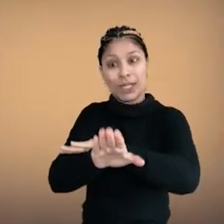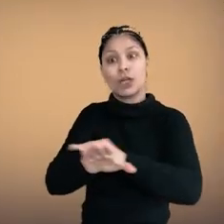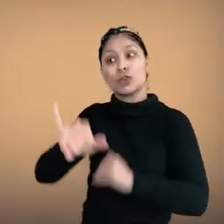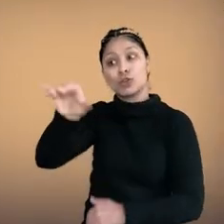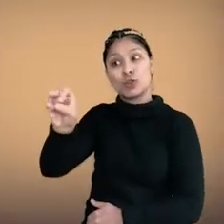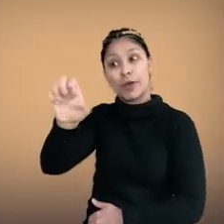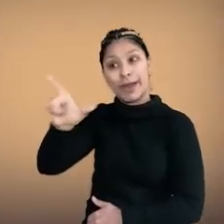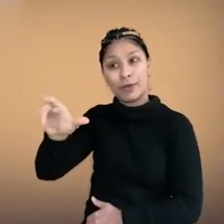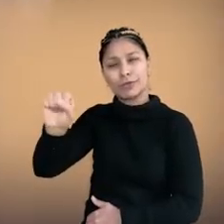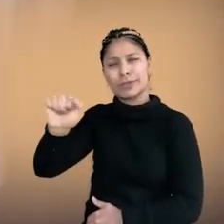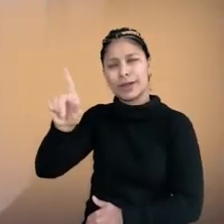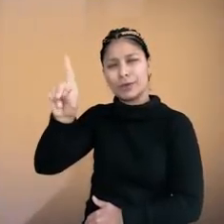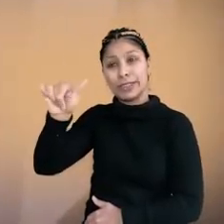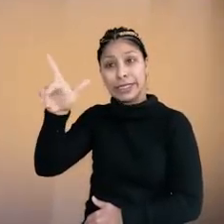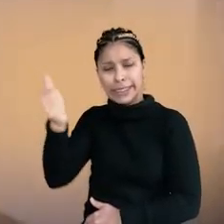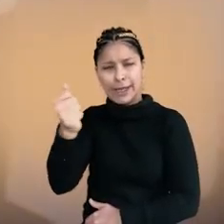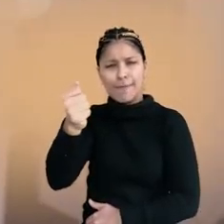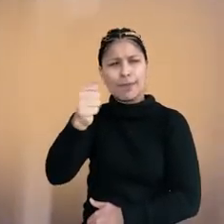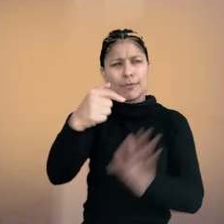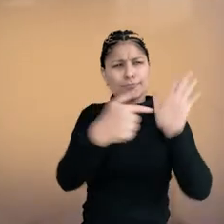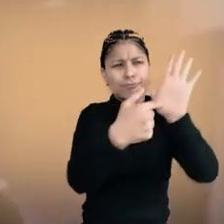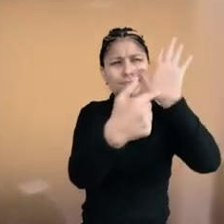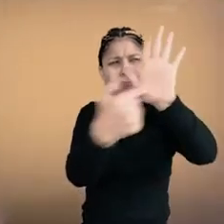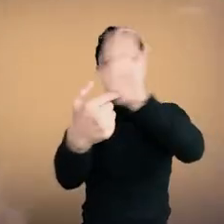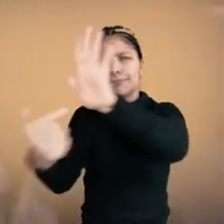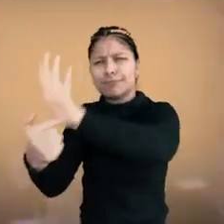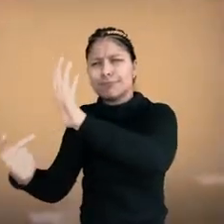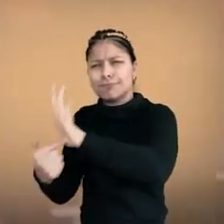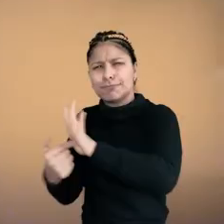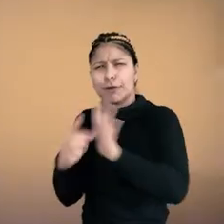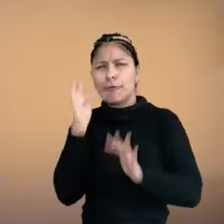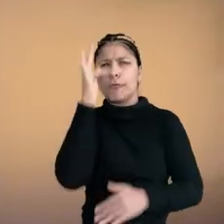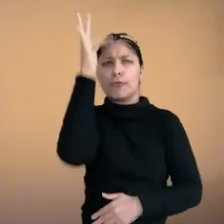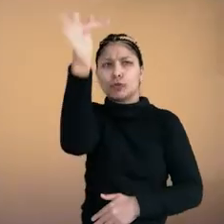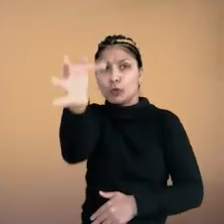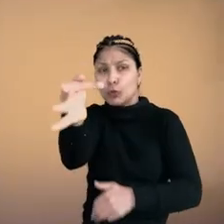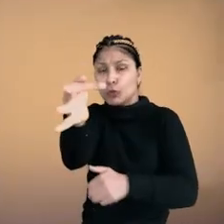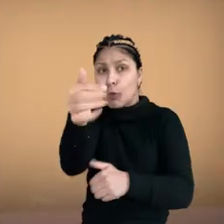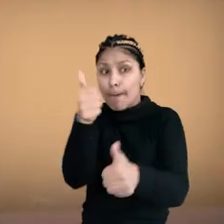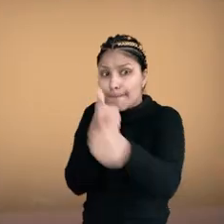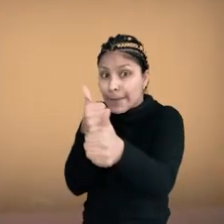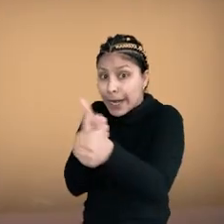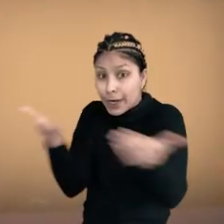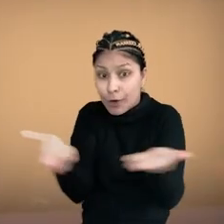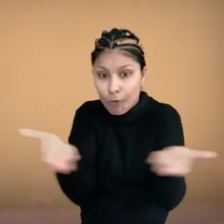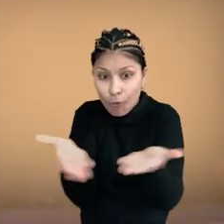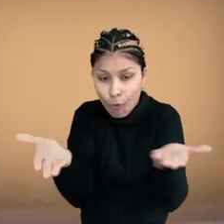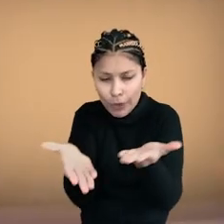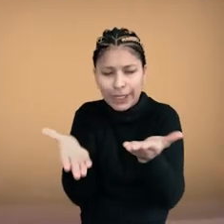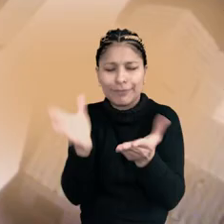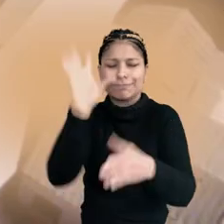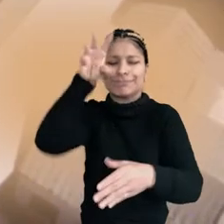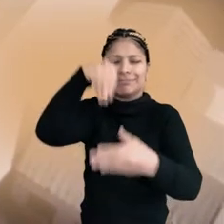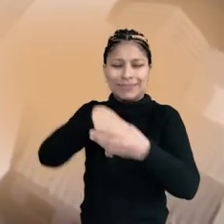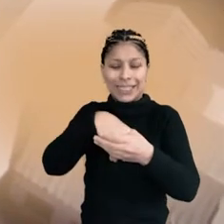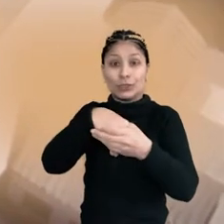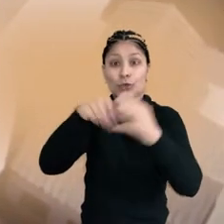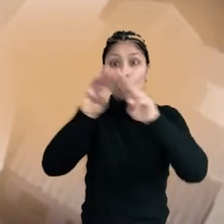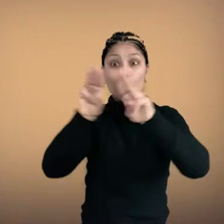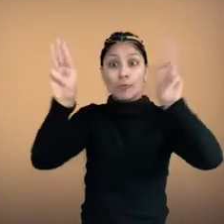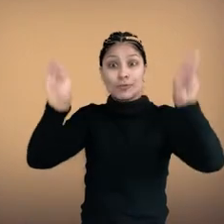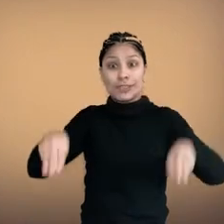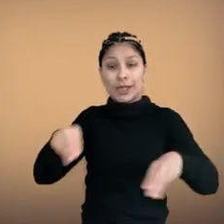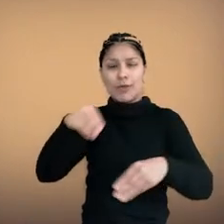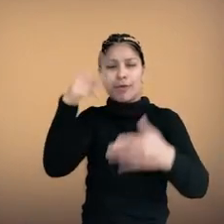Saldanha, que vai rodar por aí em exposições e num futuro não tão distante vai fazer